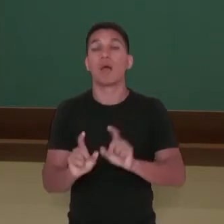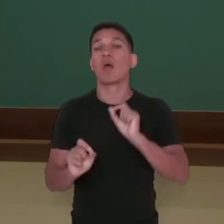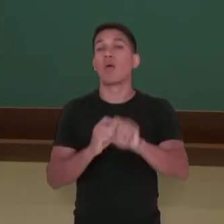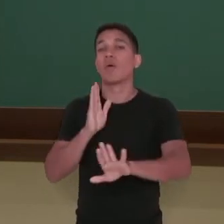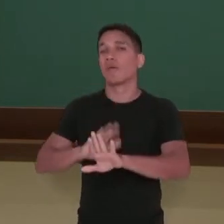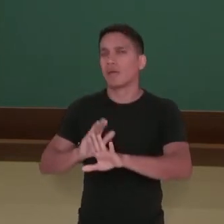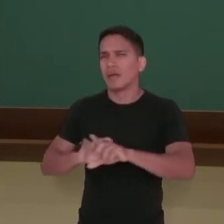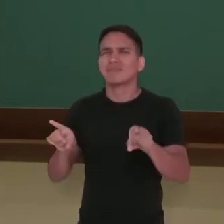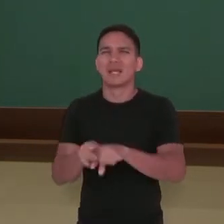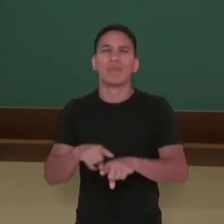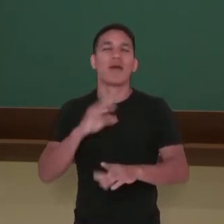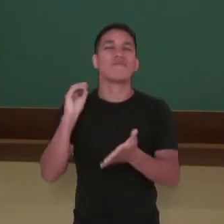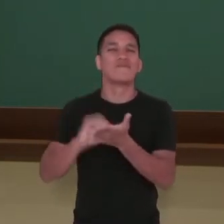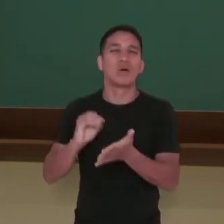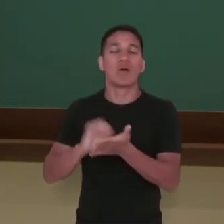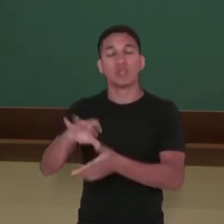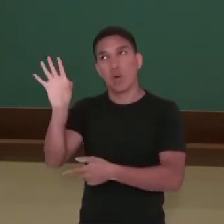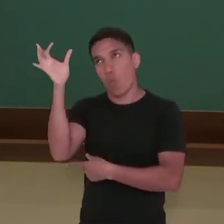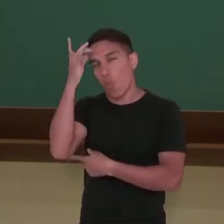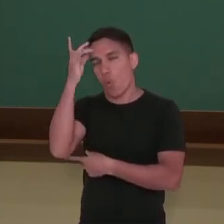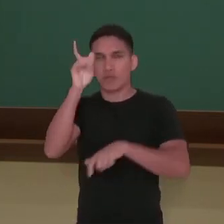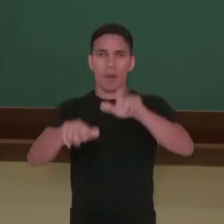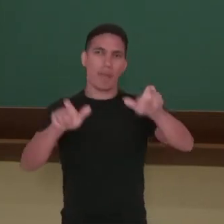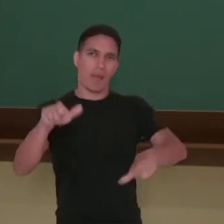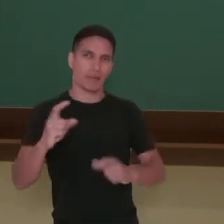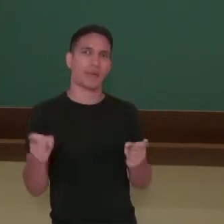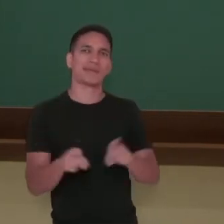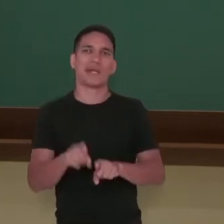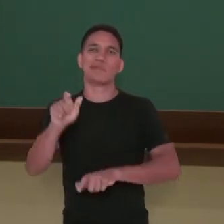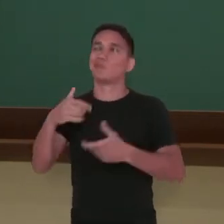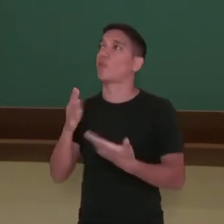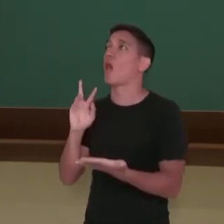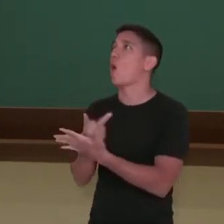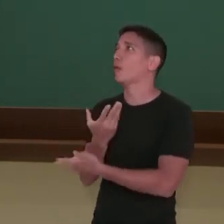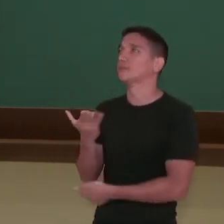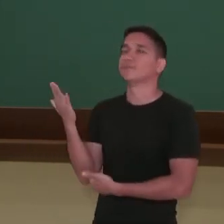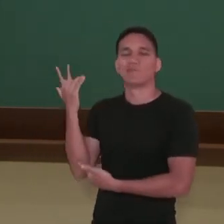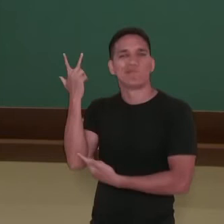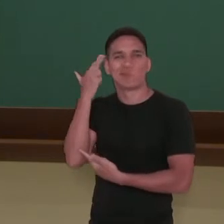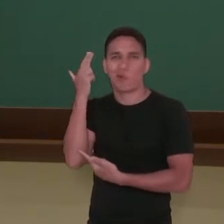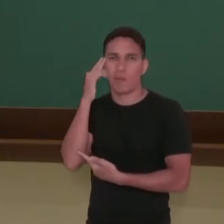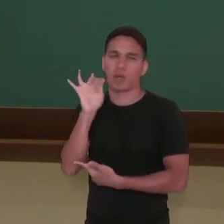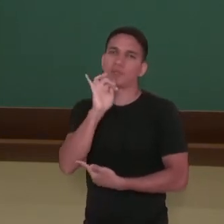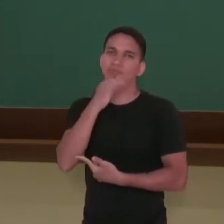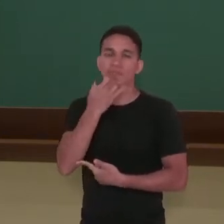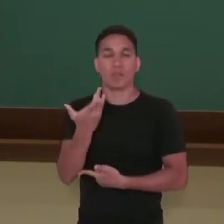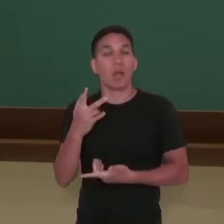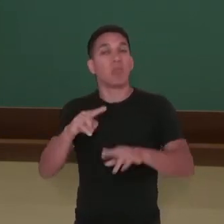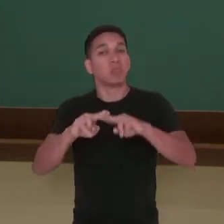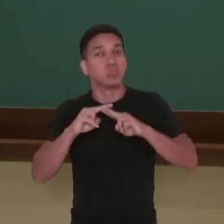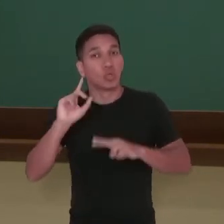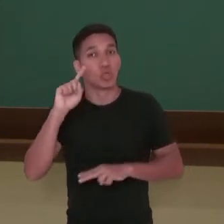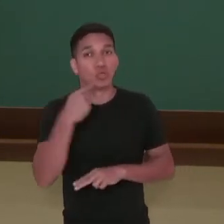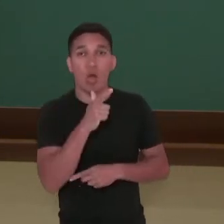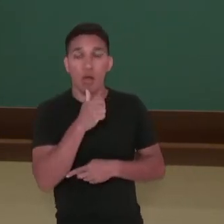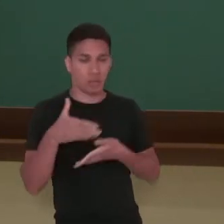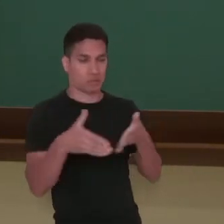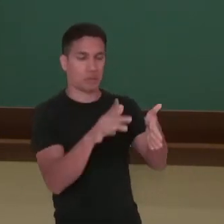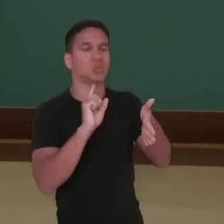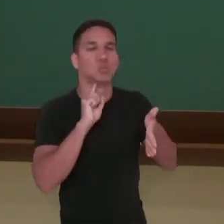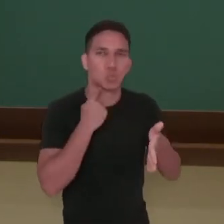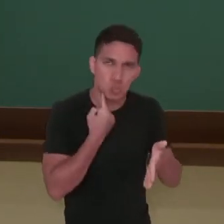de conscientização das pessoas, nós temos isso como extremamente comum, o que torna nossos rios